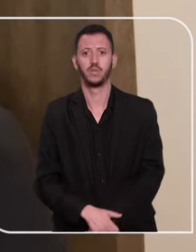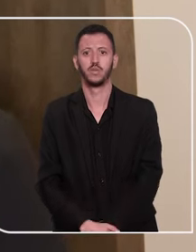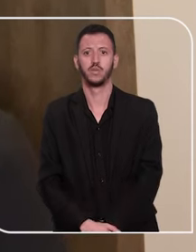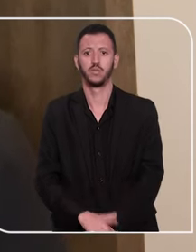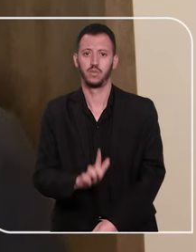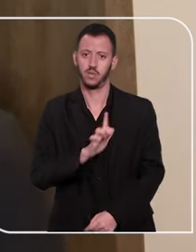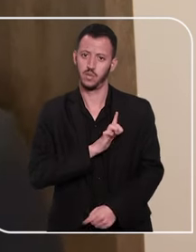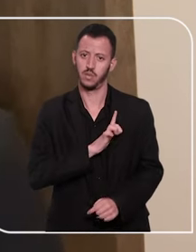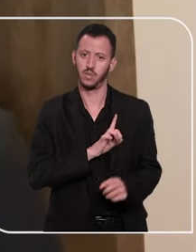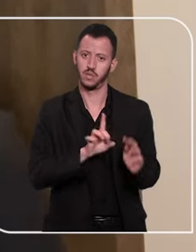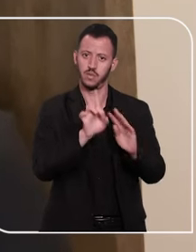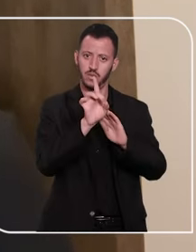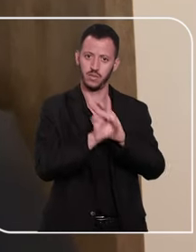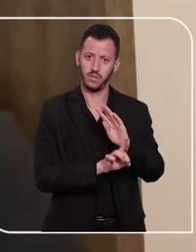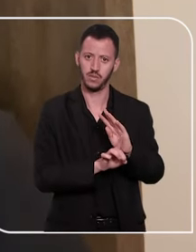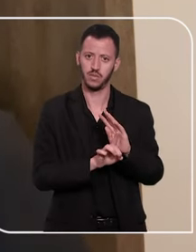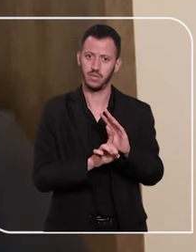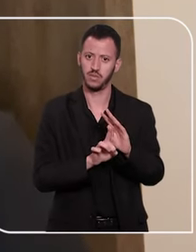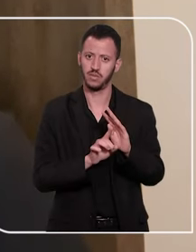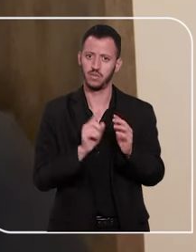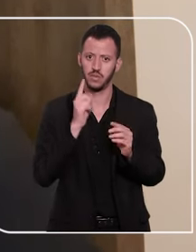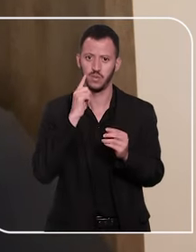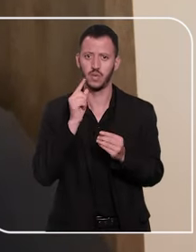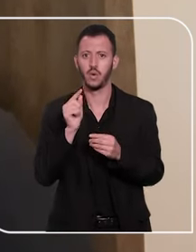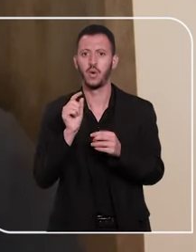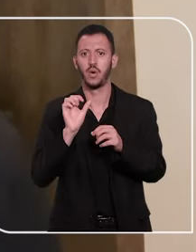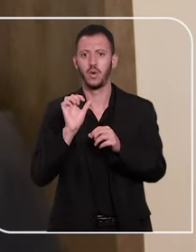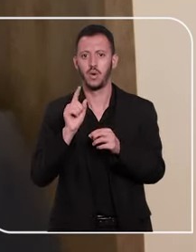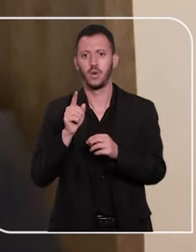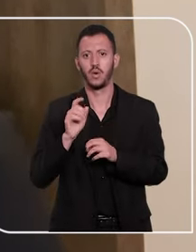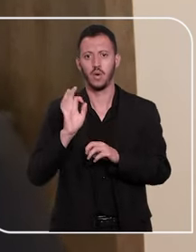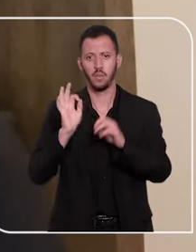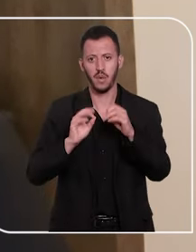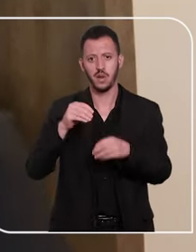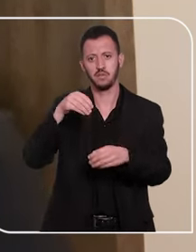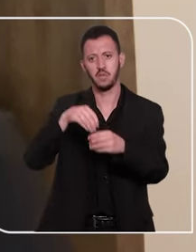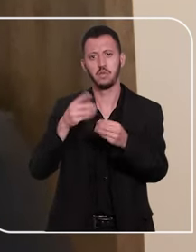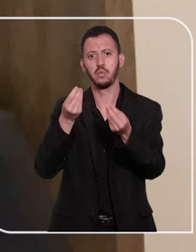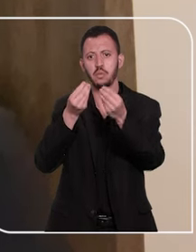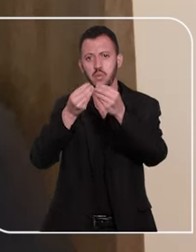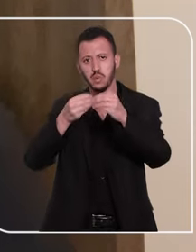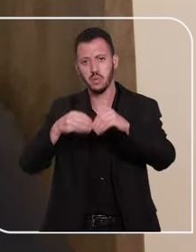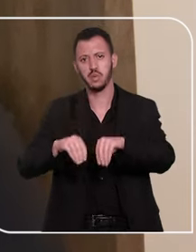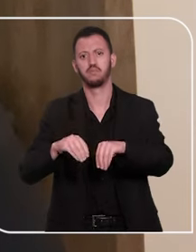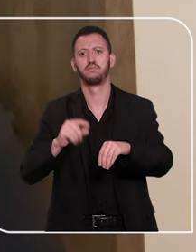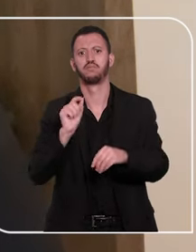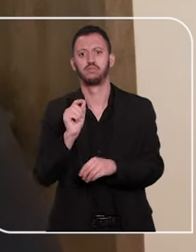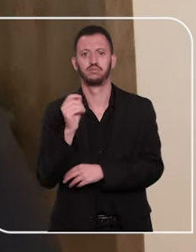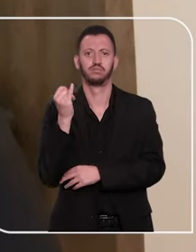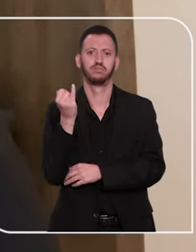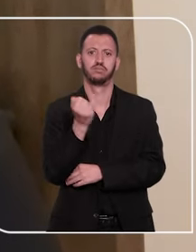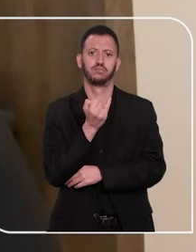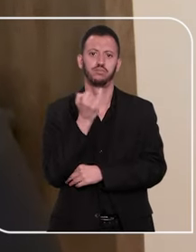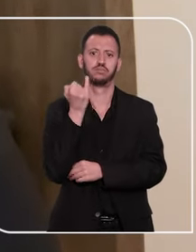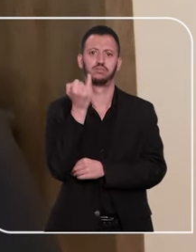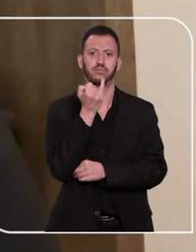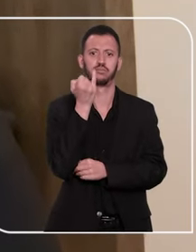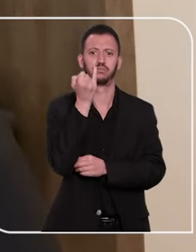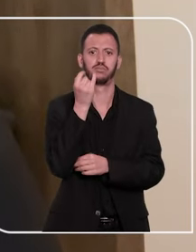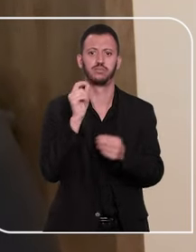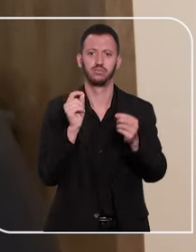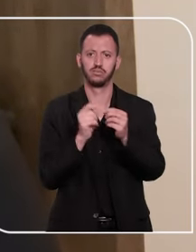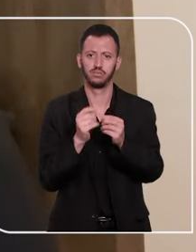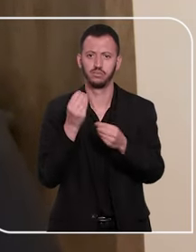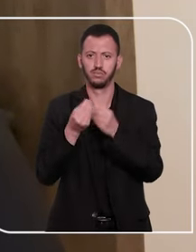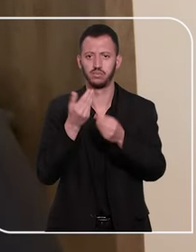que vocês tenham o direito de ter a reparação pelos danos que vocês sofreram é importantíssimo